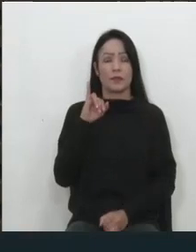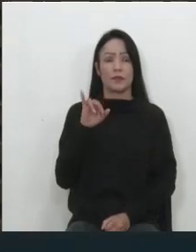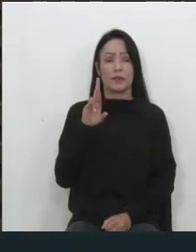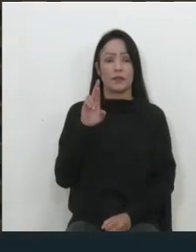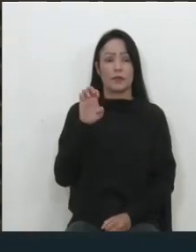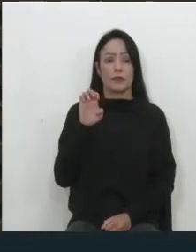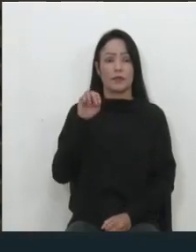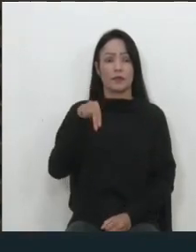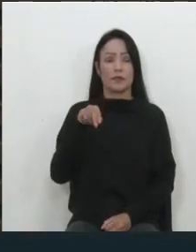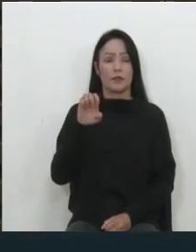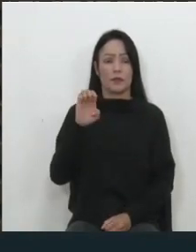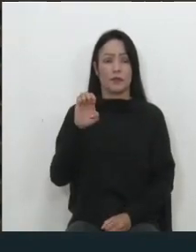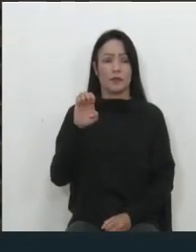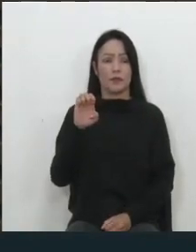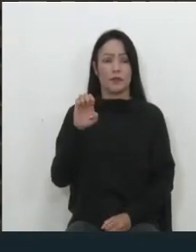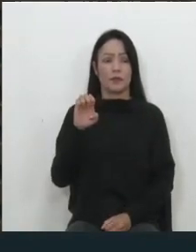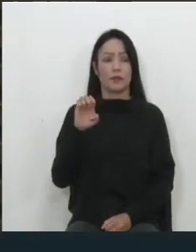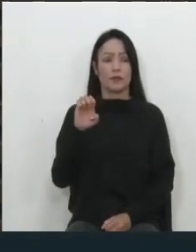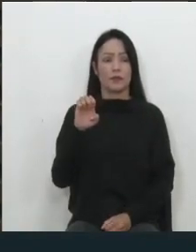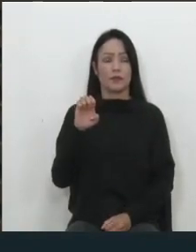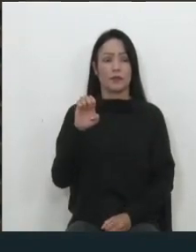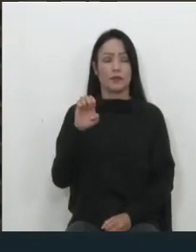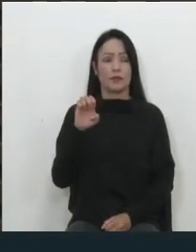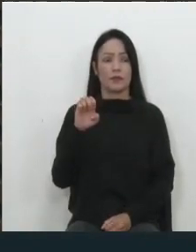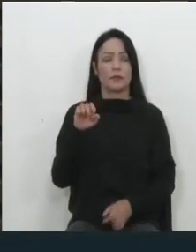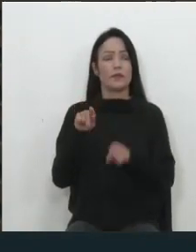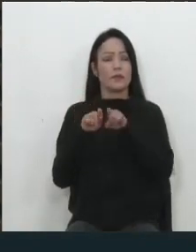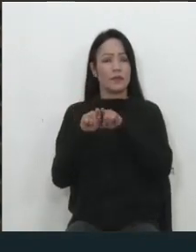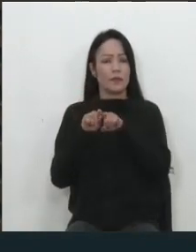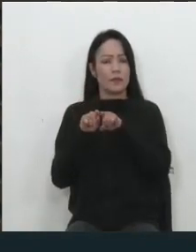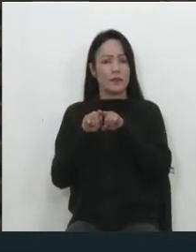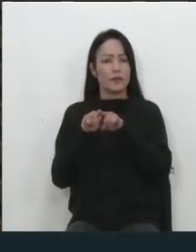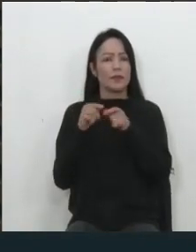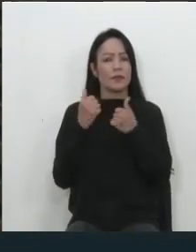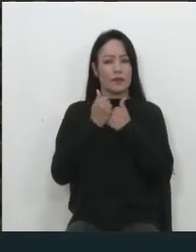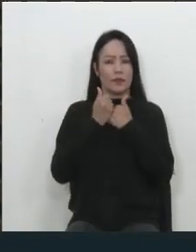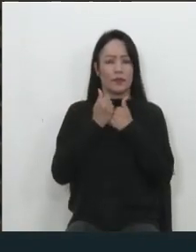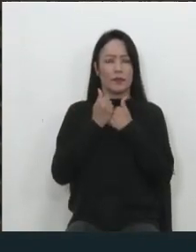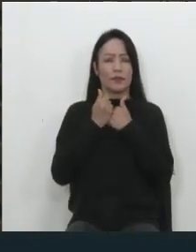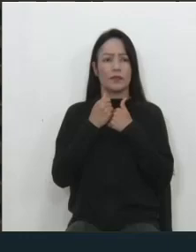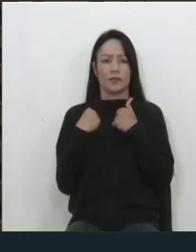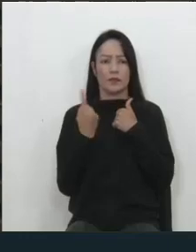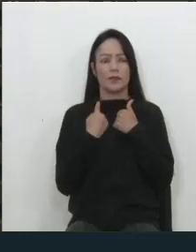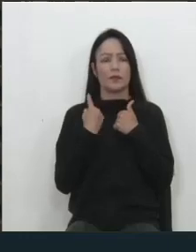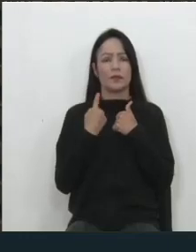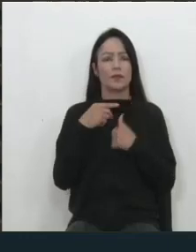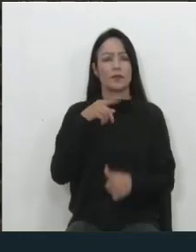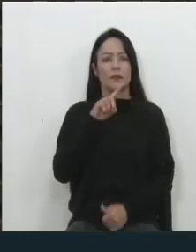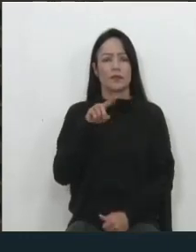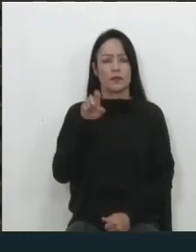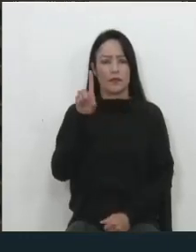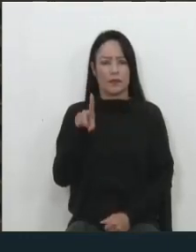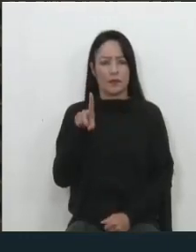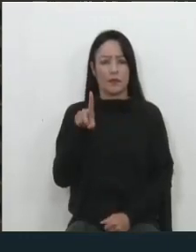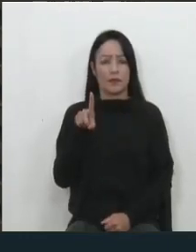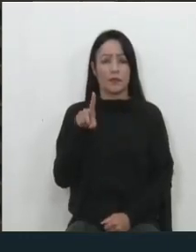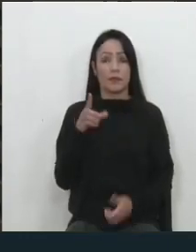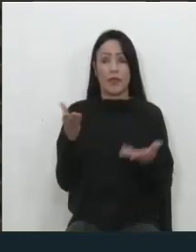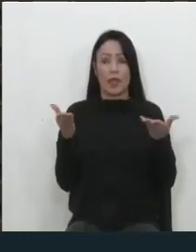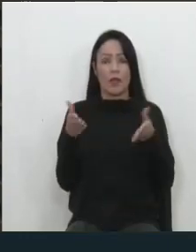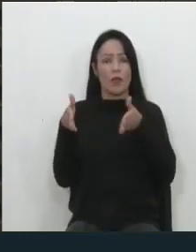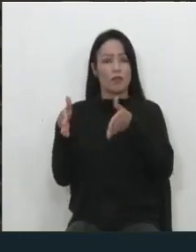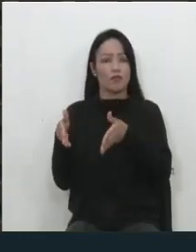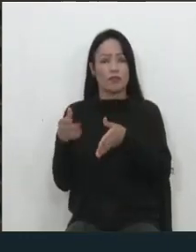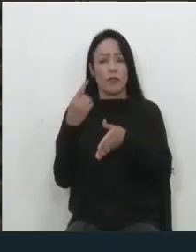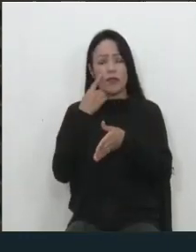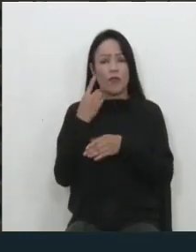da Silva Norte, irmã de um assessor nosso, do Zé Carlos. O velório está sendo agora